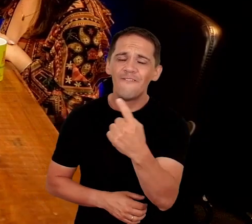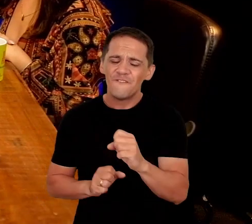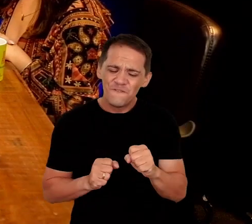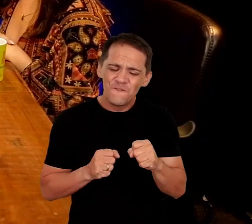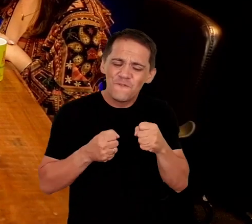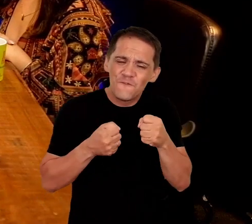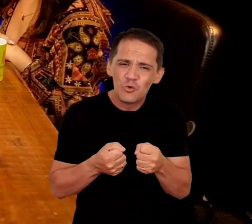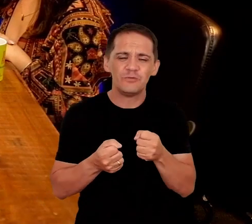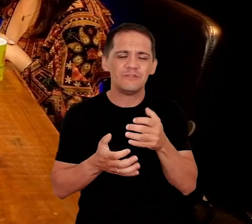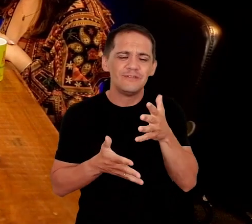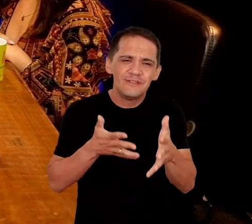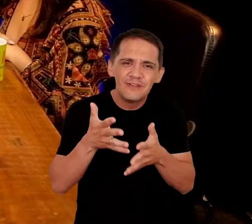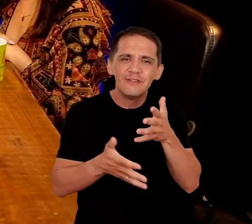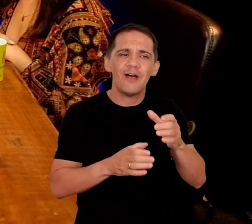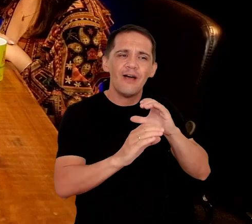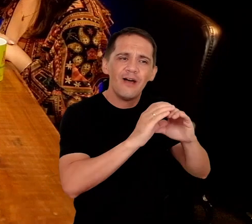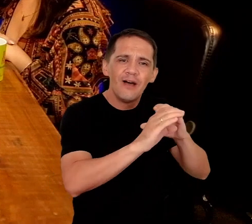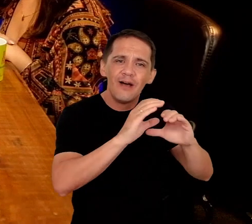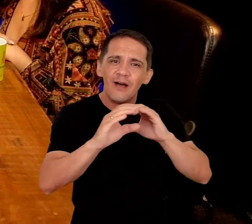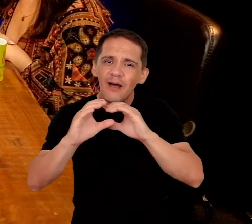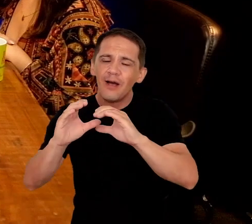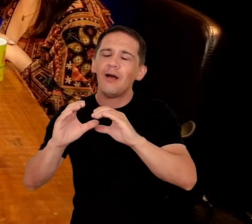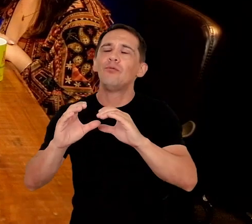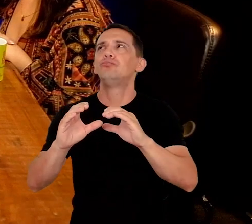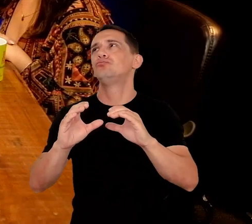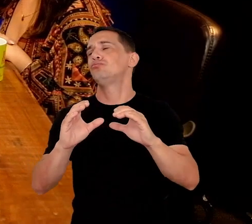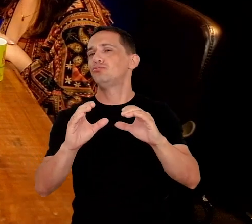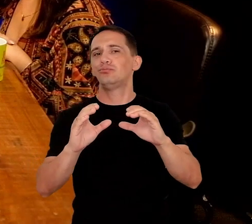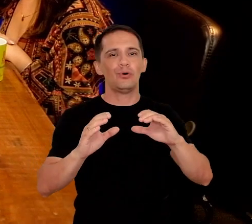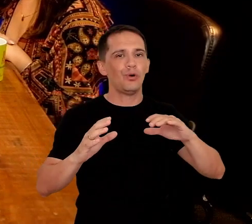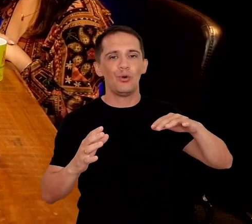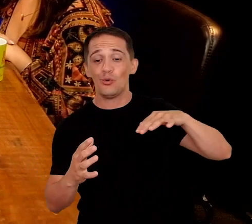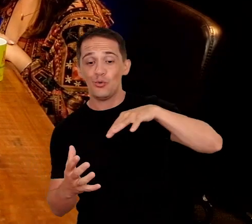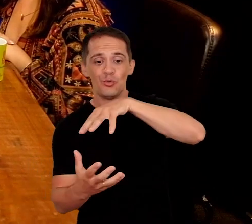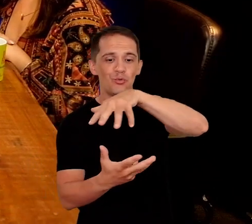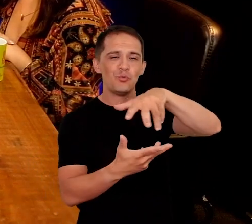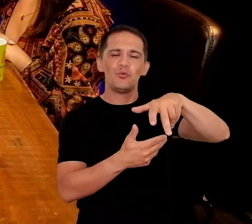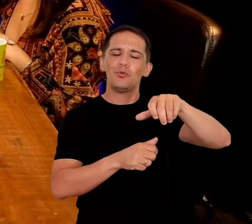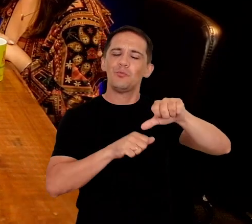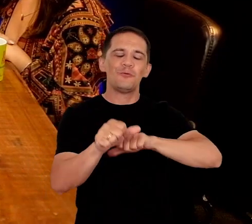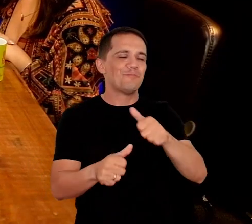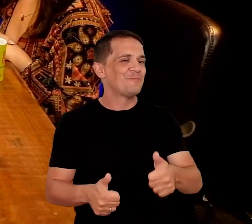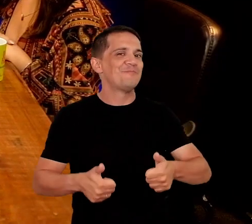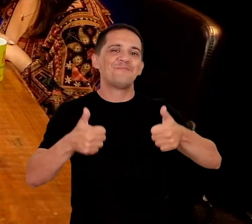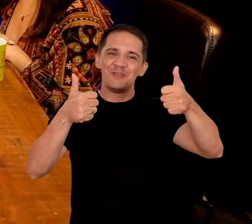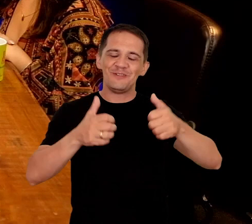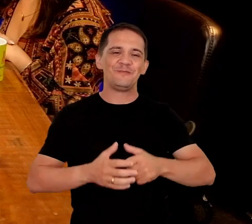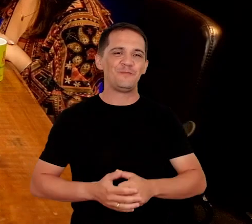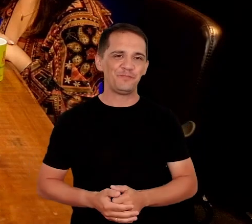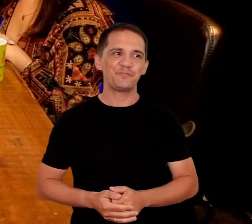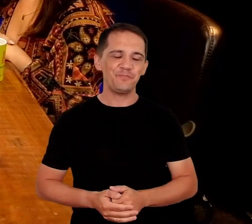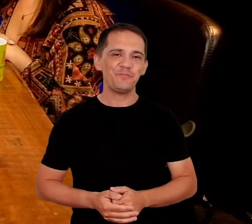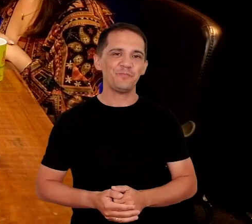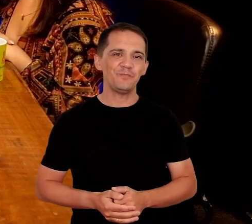cada um soubesse o básico da sua área. Aquela frase clichê, né? O mundo seria melhor. Não, mas não é isso. Eles se sentiriam melhor,